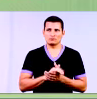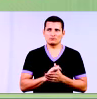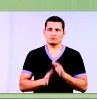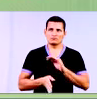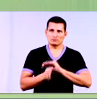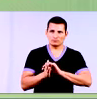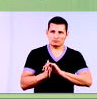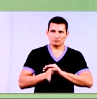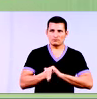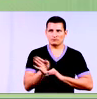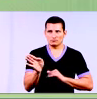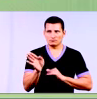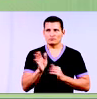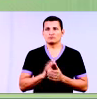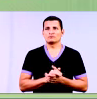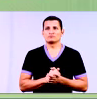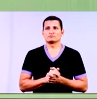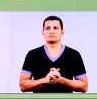entrada e saída.